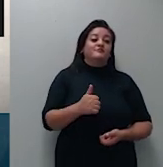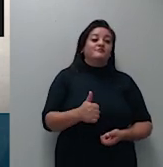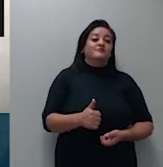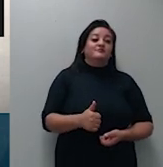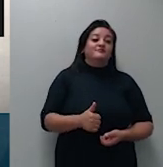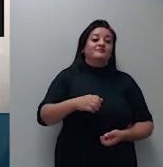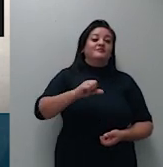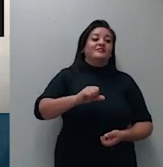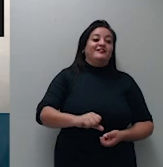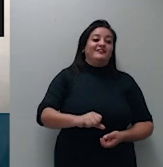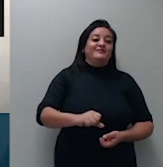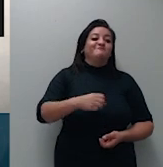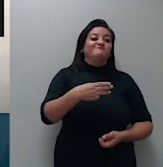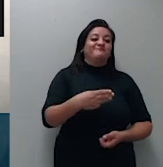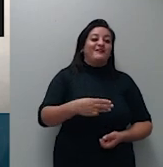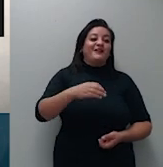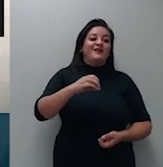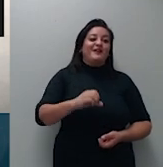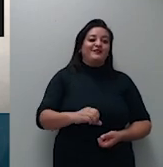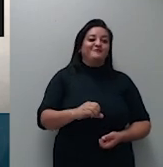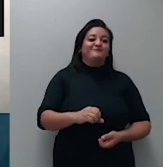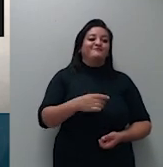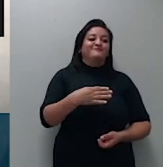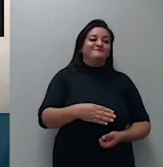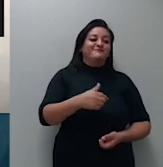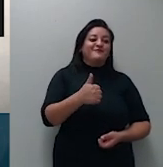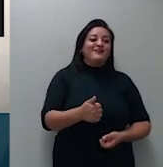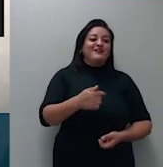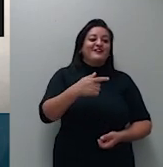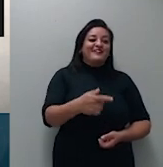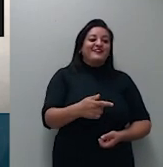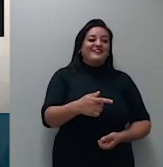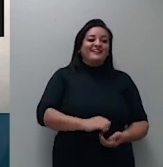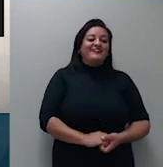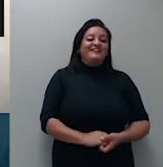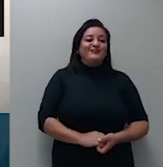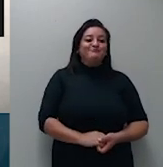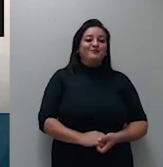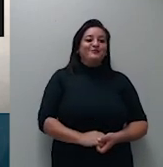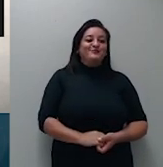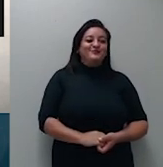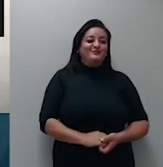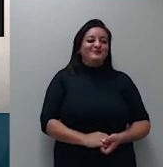um 930 477